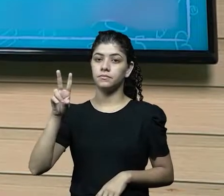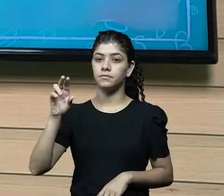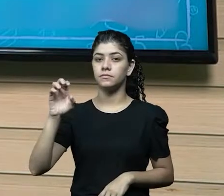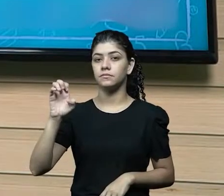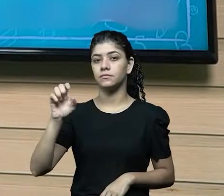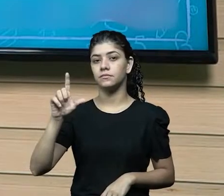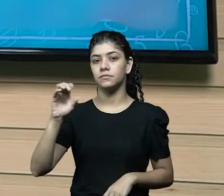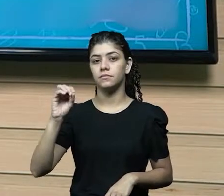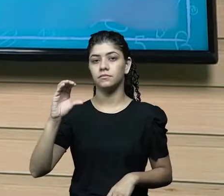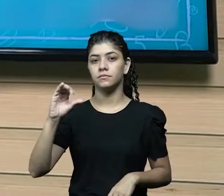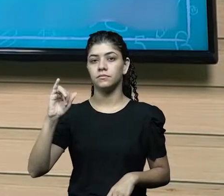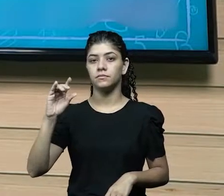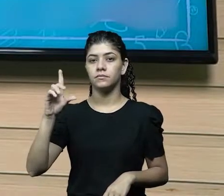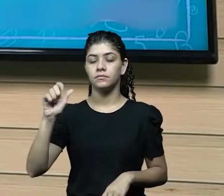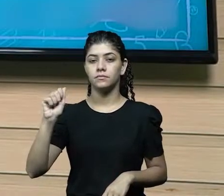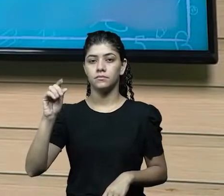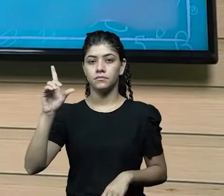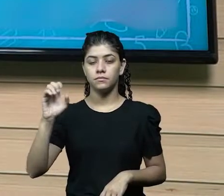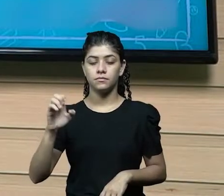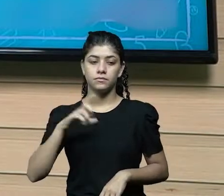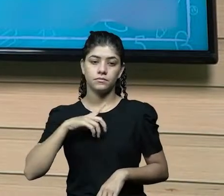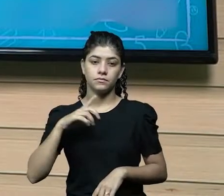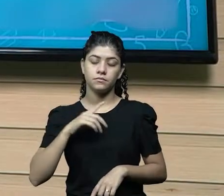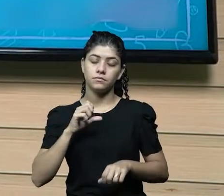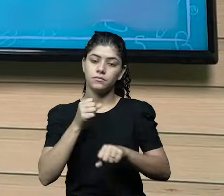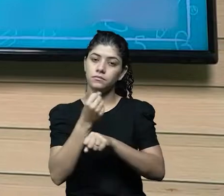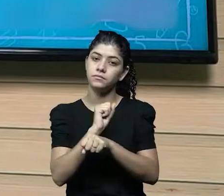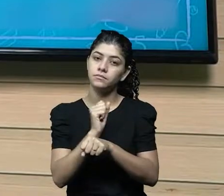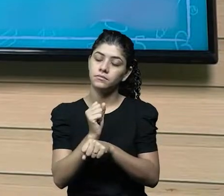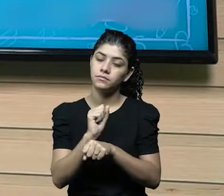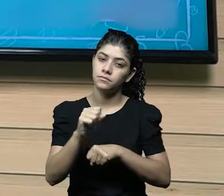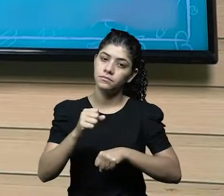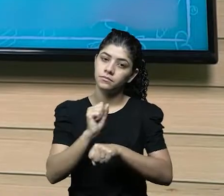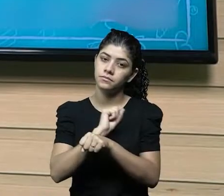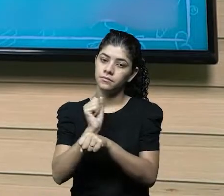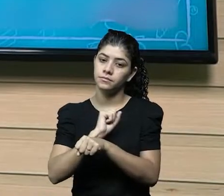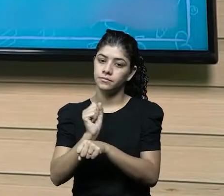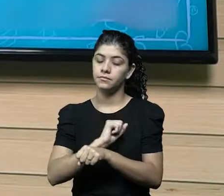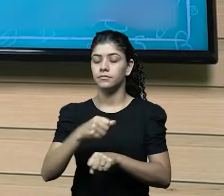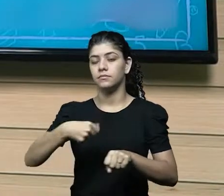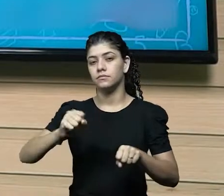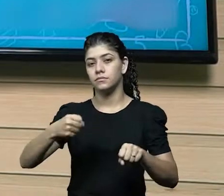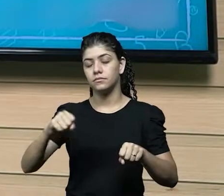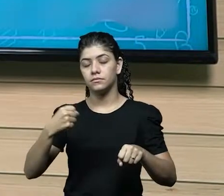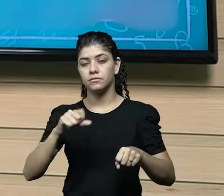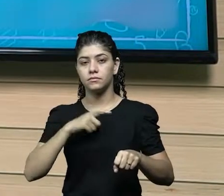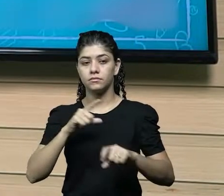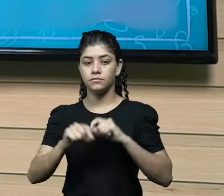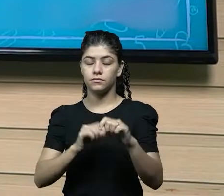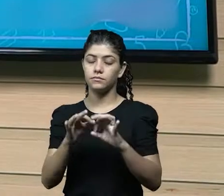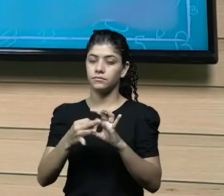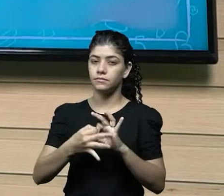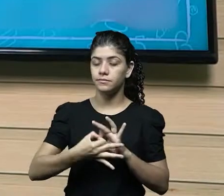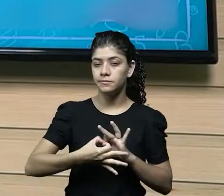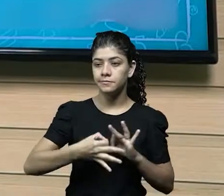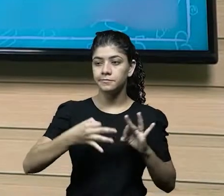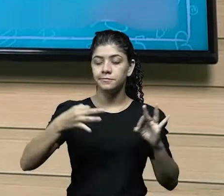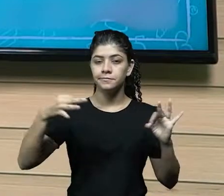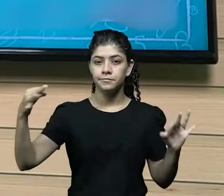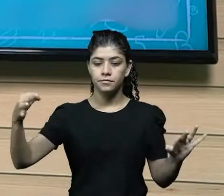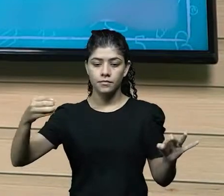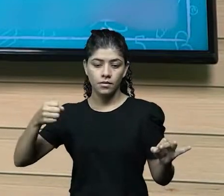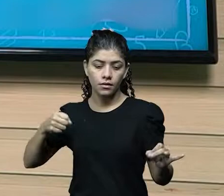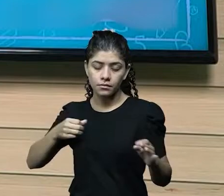velocidade de uma moto, de um veículo, de uma pessoa, é dado que pela distância